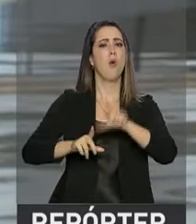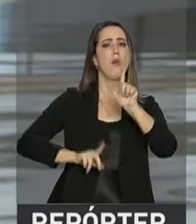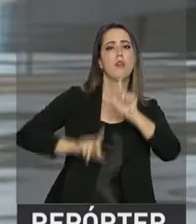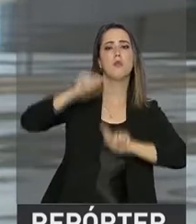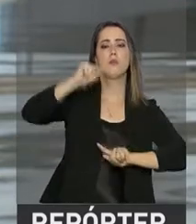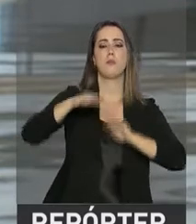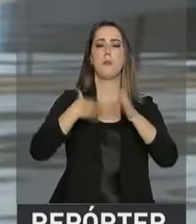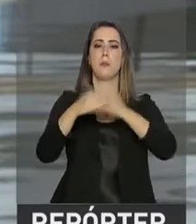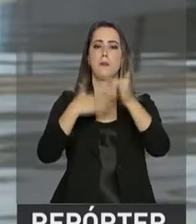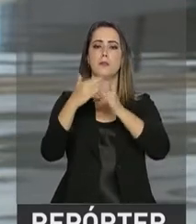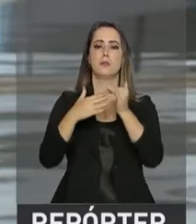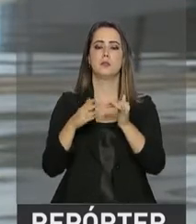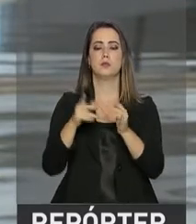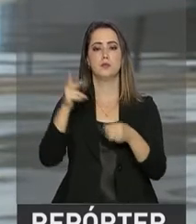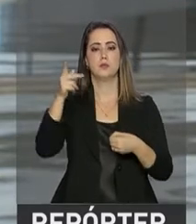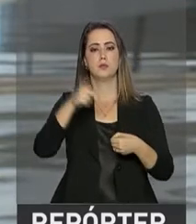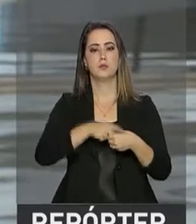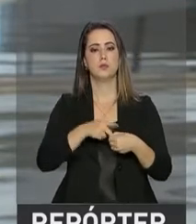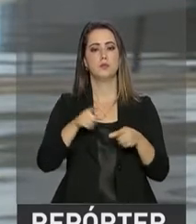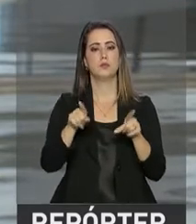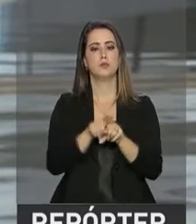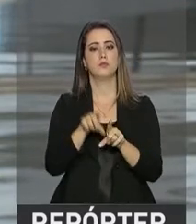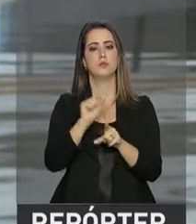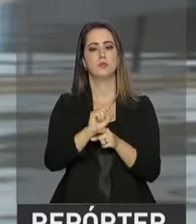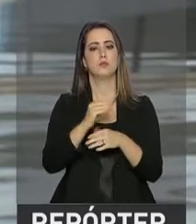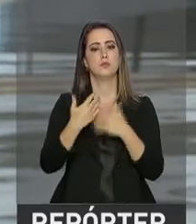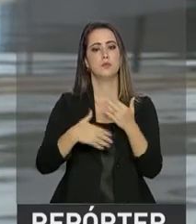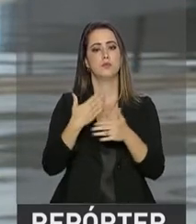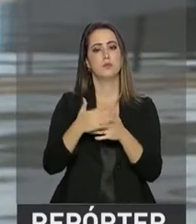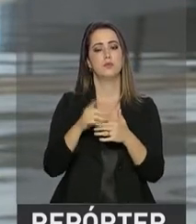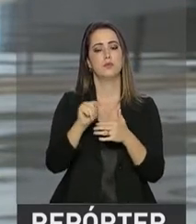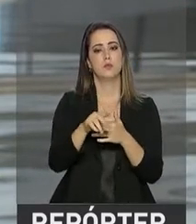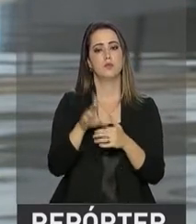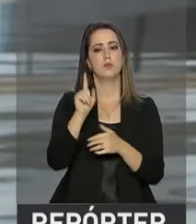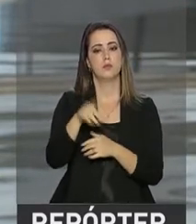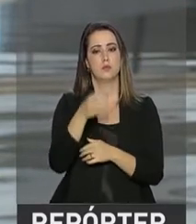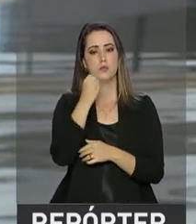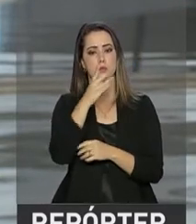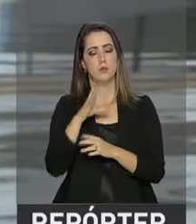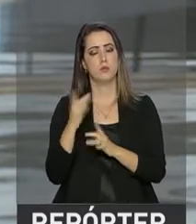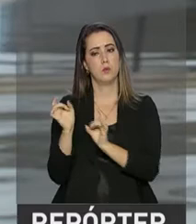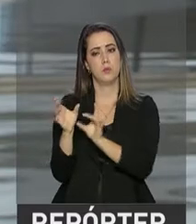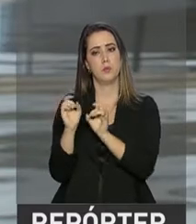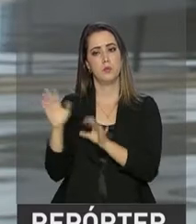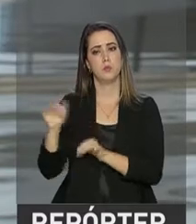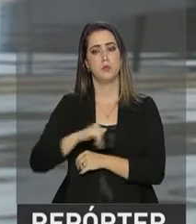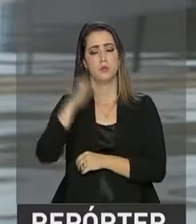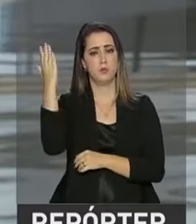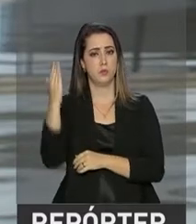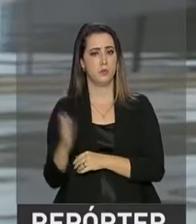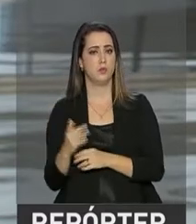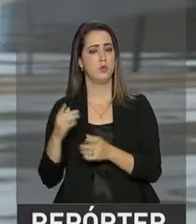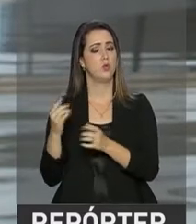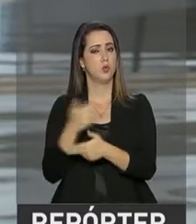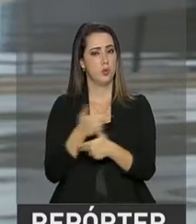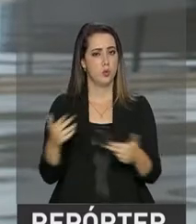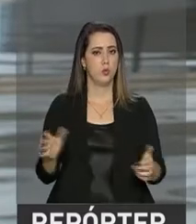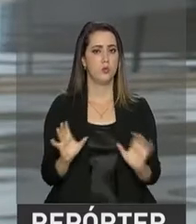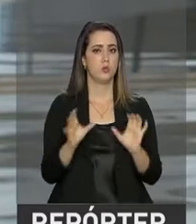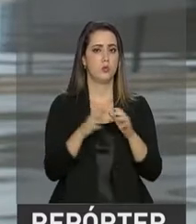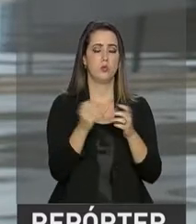o crescimento da produção de petróleo e o desempenho favorável das exportações de manufaturados, como o